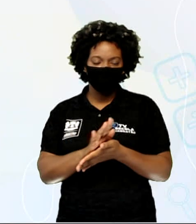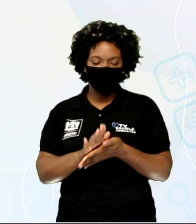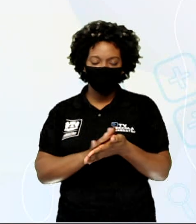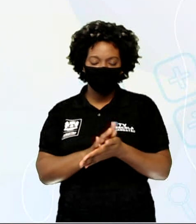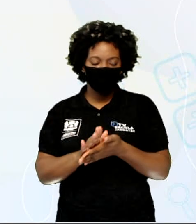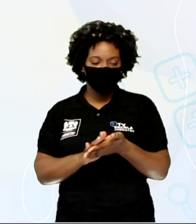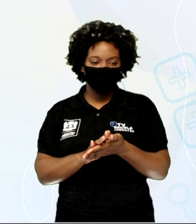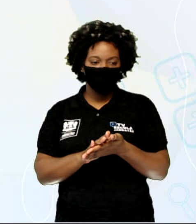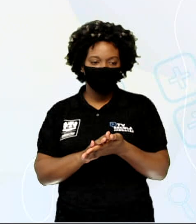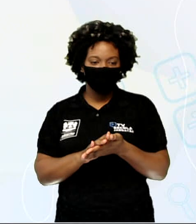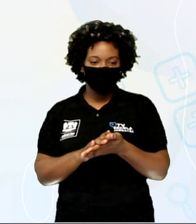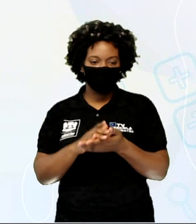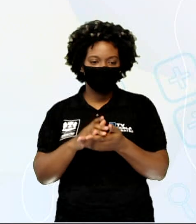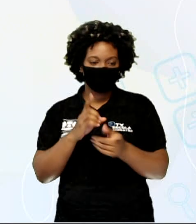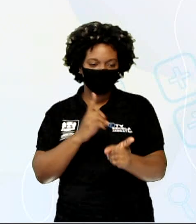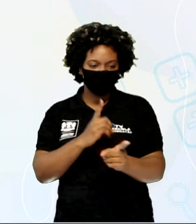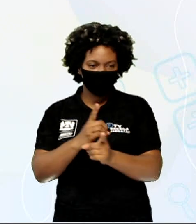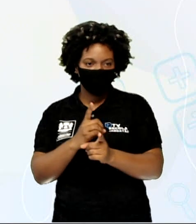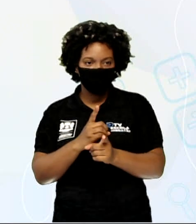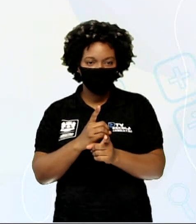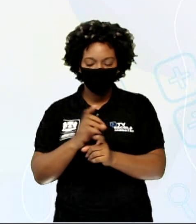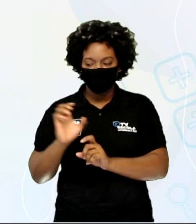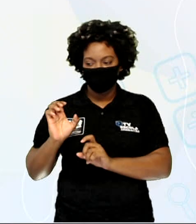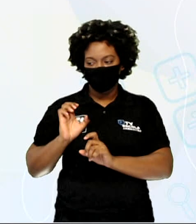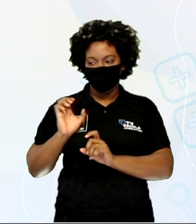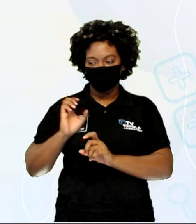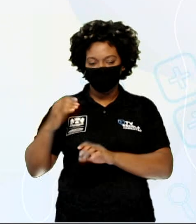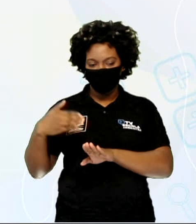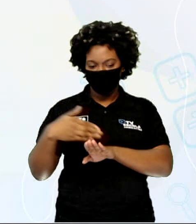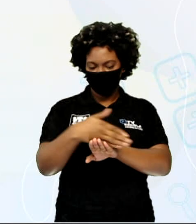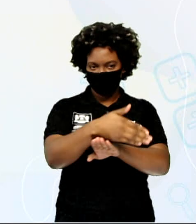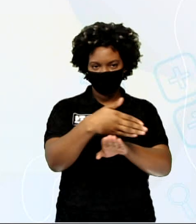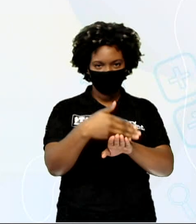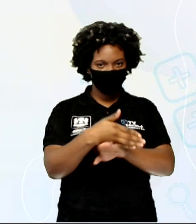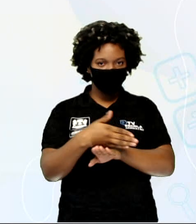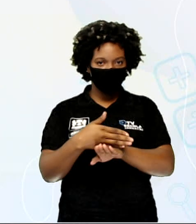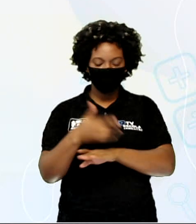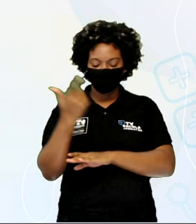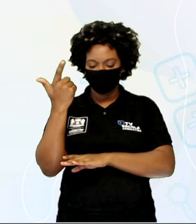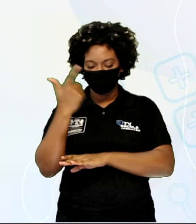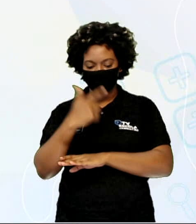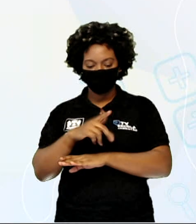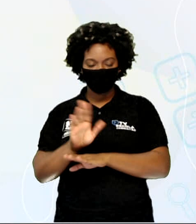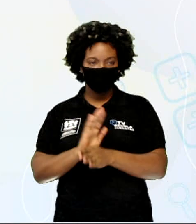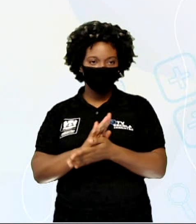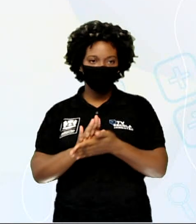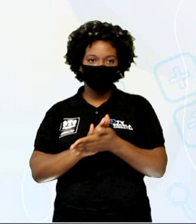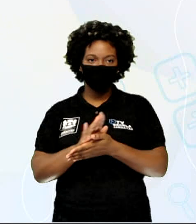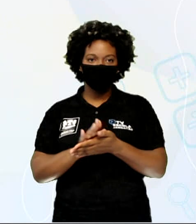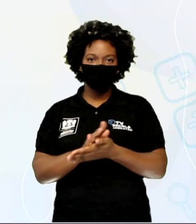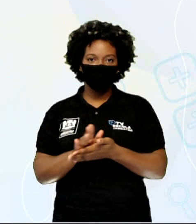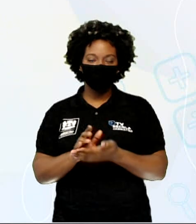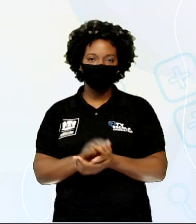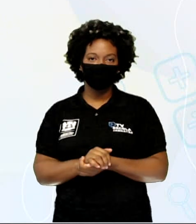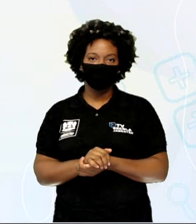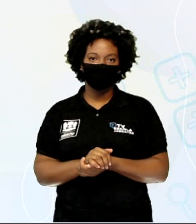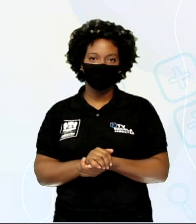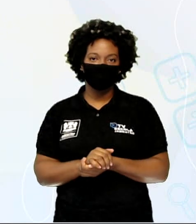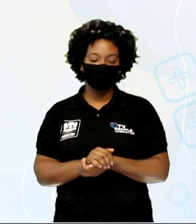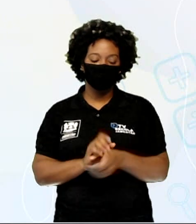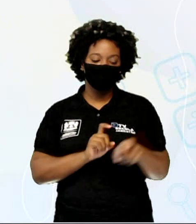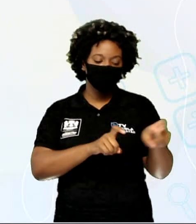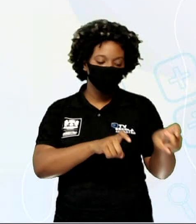na praça, no rico salão. Meu só entra no campo e na